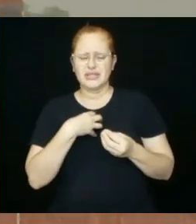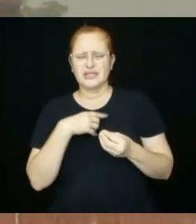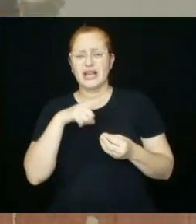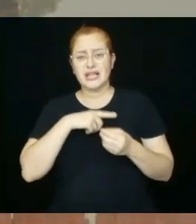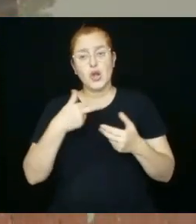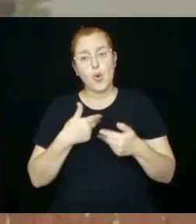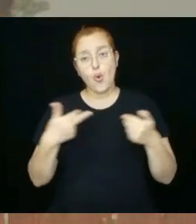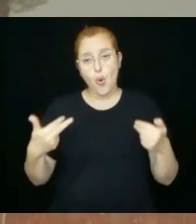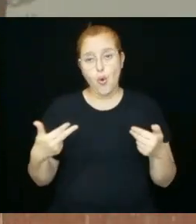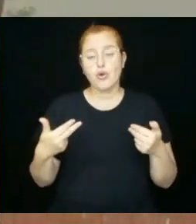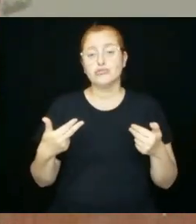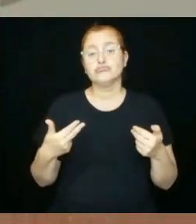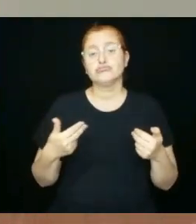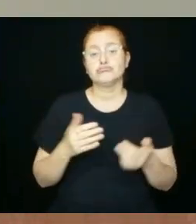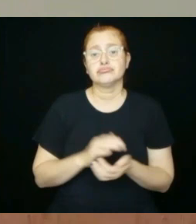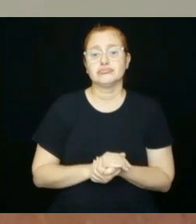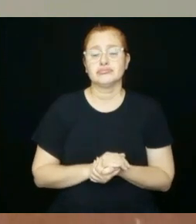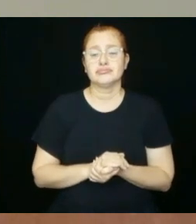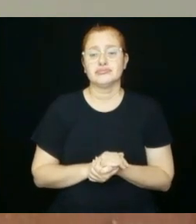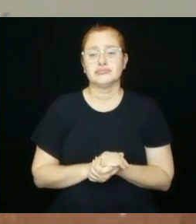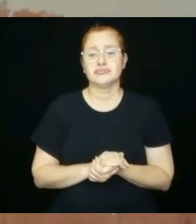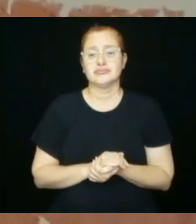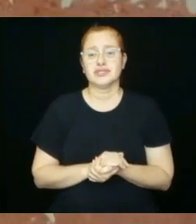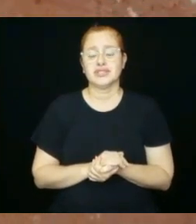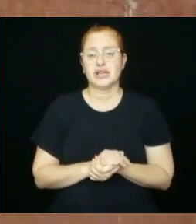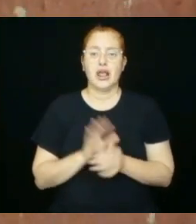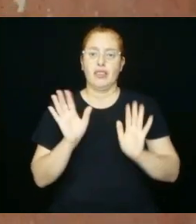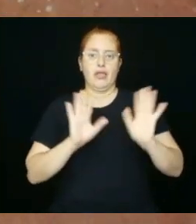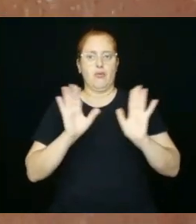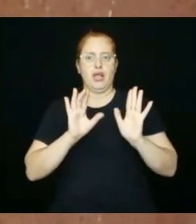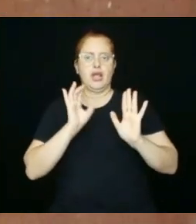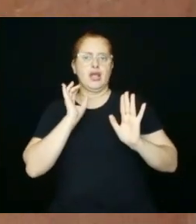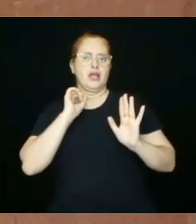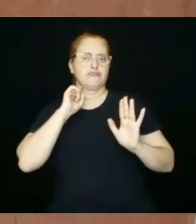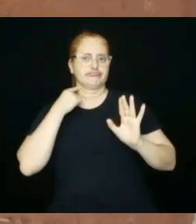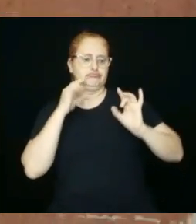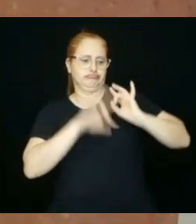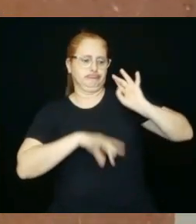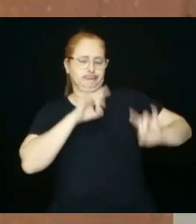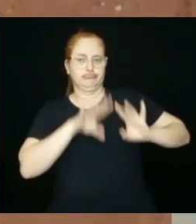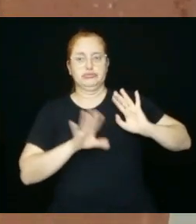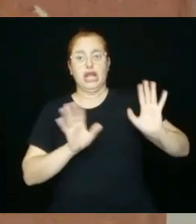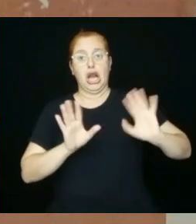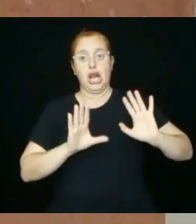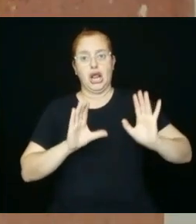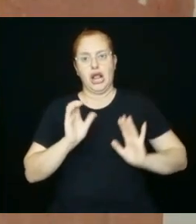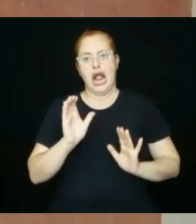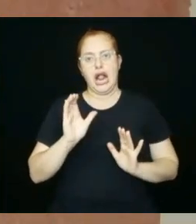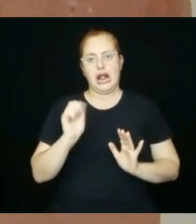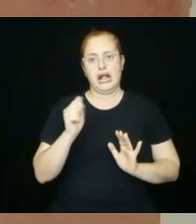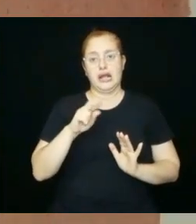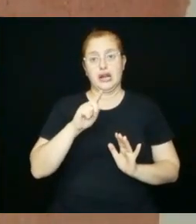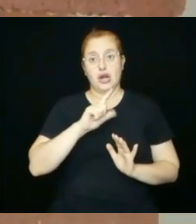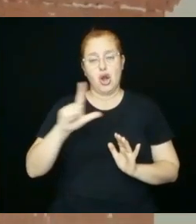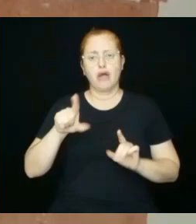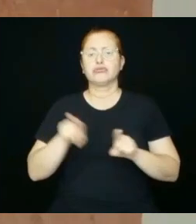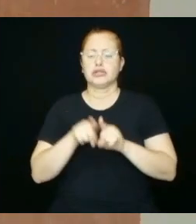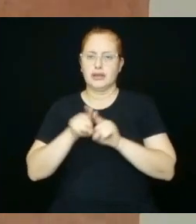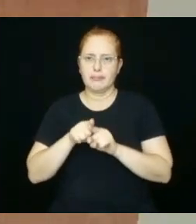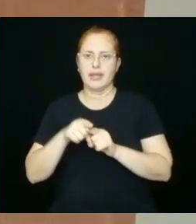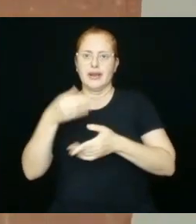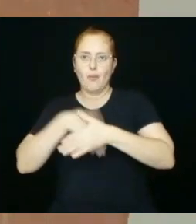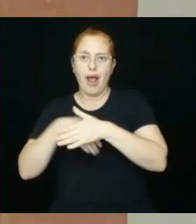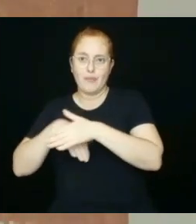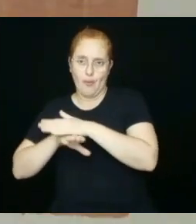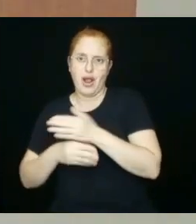que a gente nunca quer jogar fora, né? A Carol, por exemplo, também guarda bastante coisa no